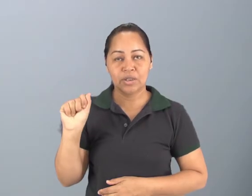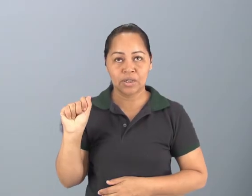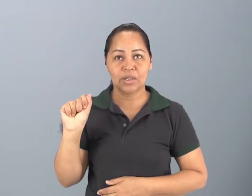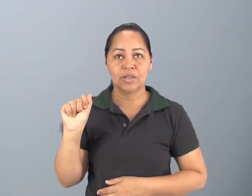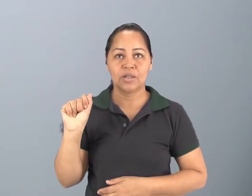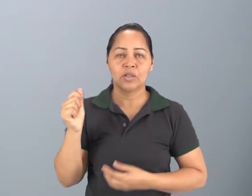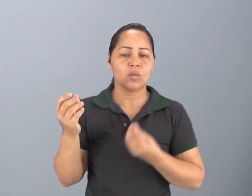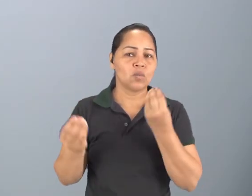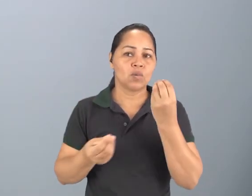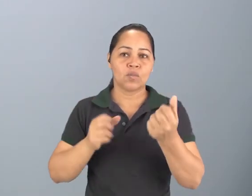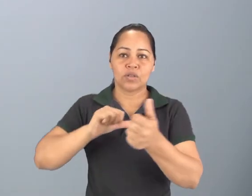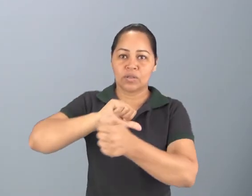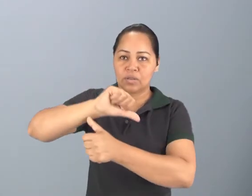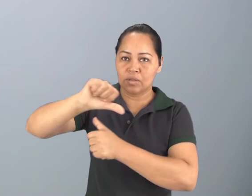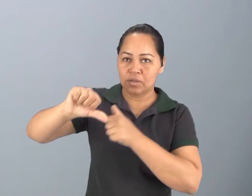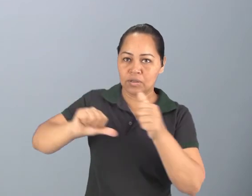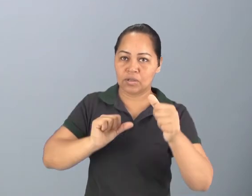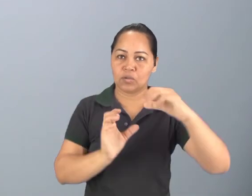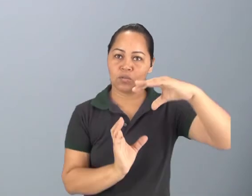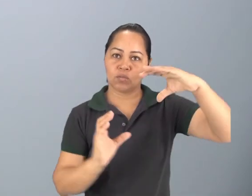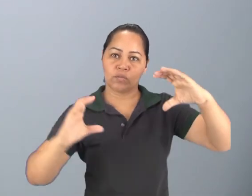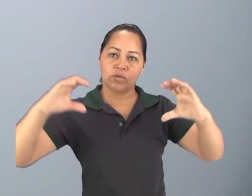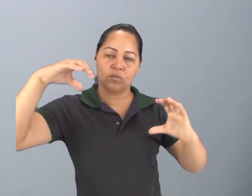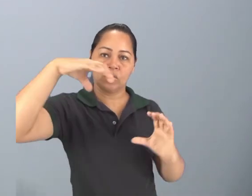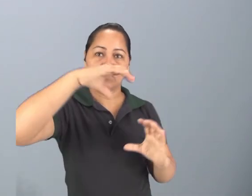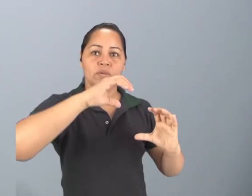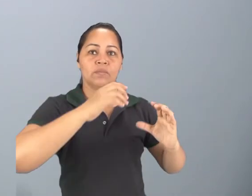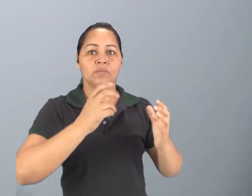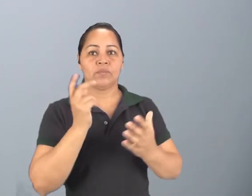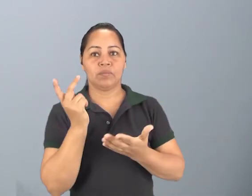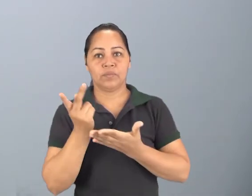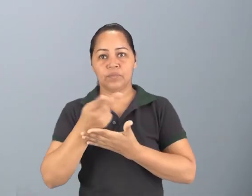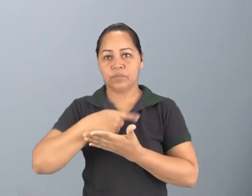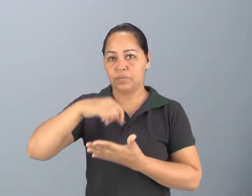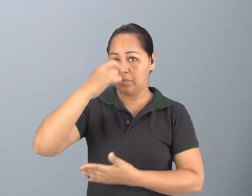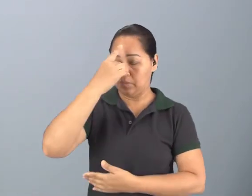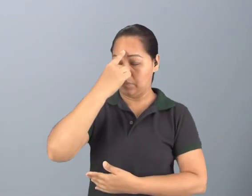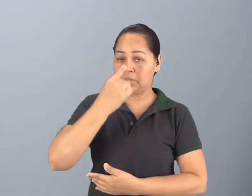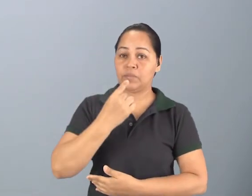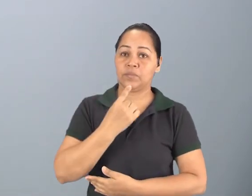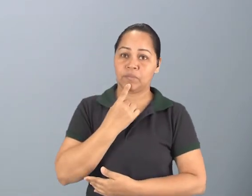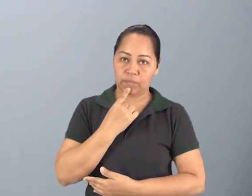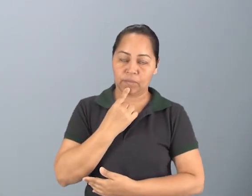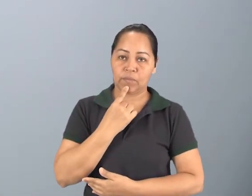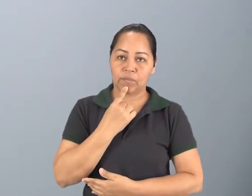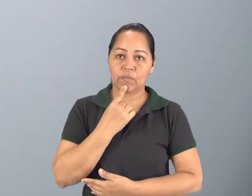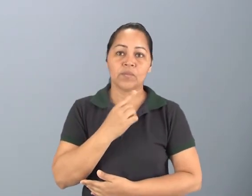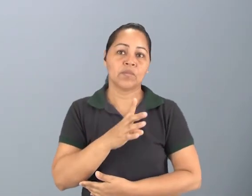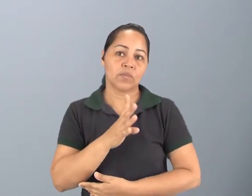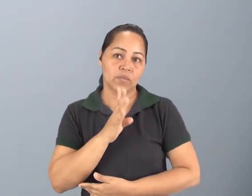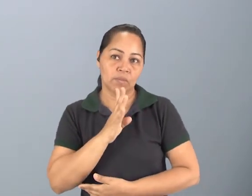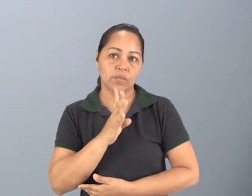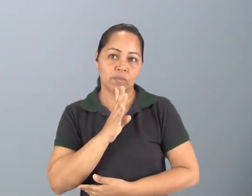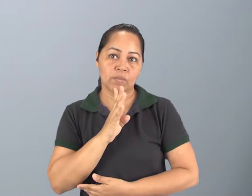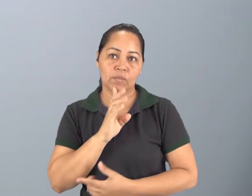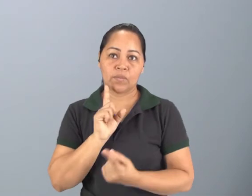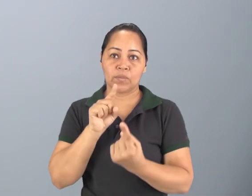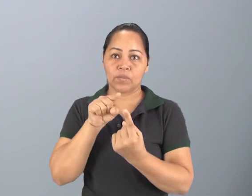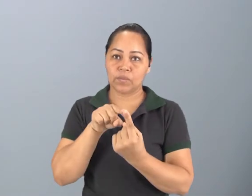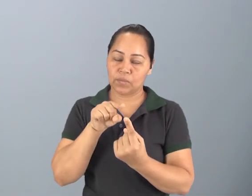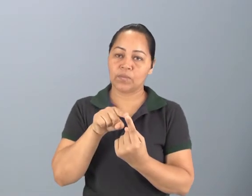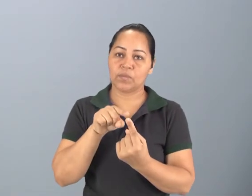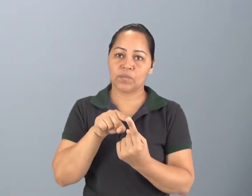as transformações isométricas, né? Ou simetrias. Nós conhecemos especificamente a simetria de